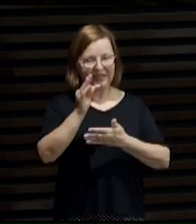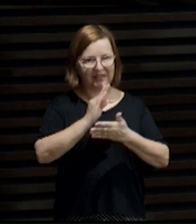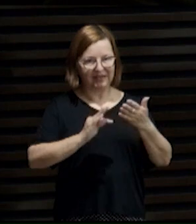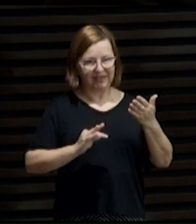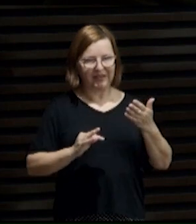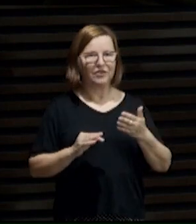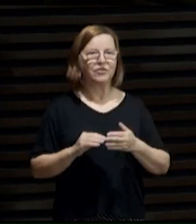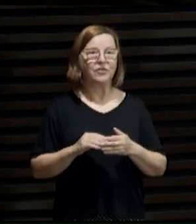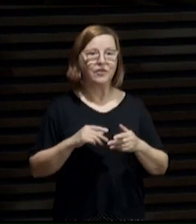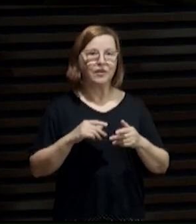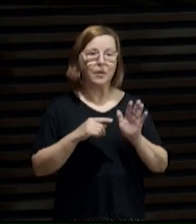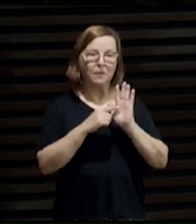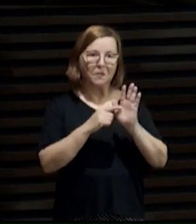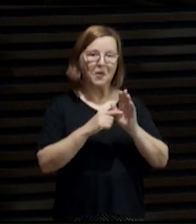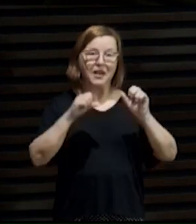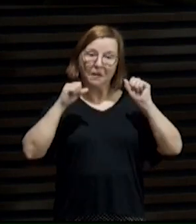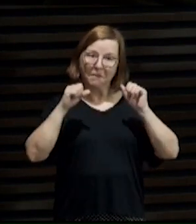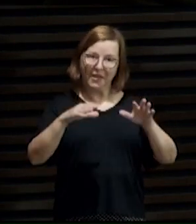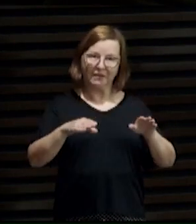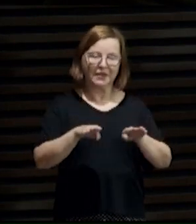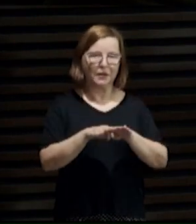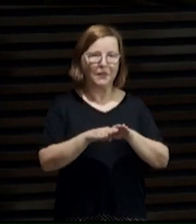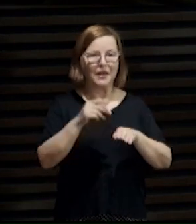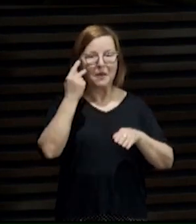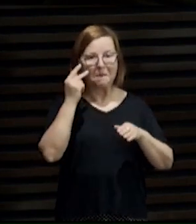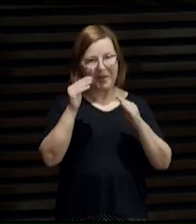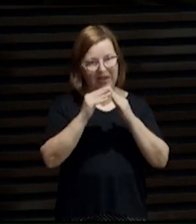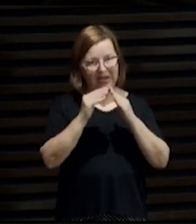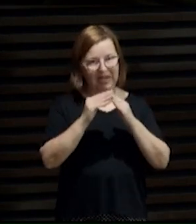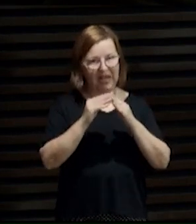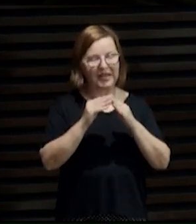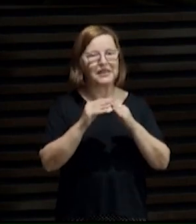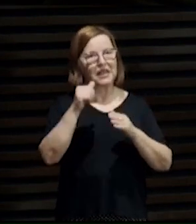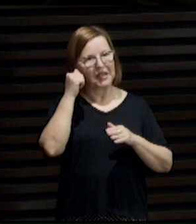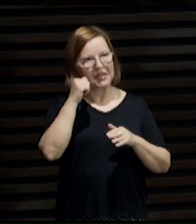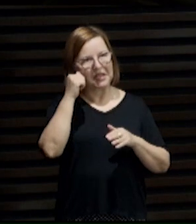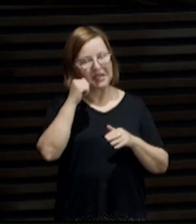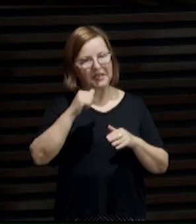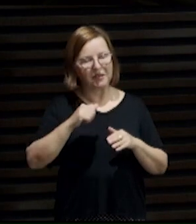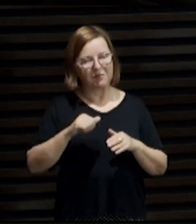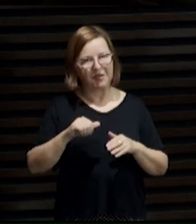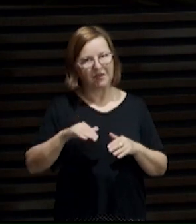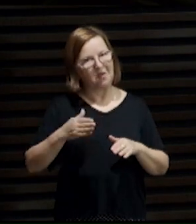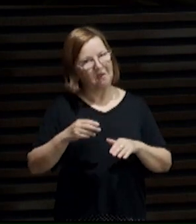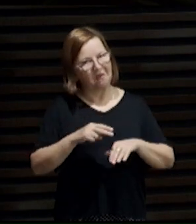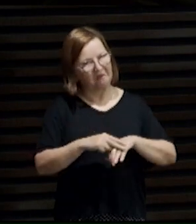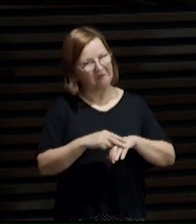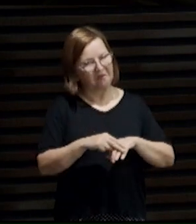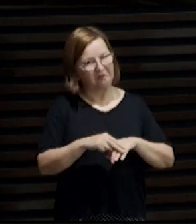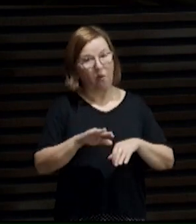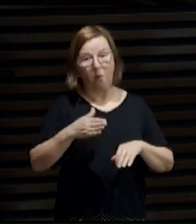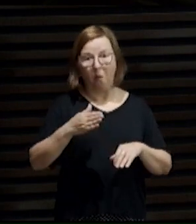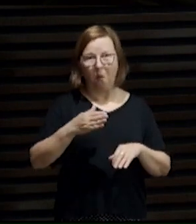vocês. A bênção também é para a casa das irmãs. Sejam viúvas ou mulheres que foram abandonadas pelos seus